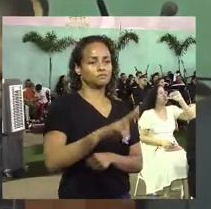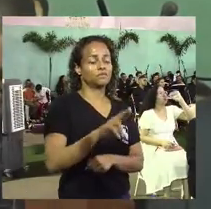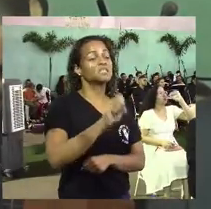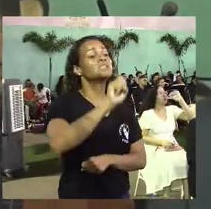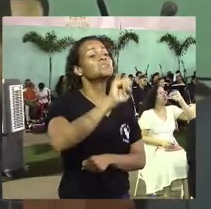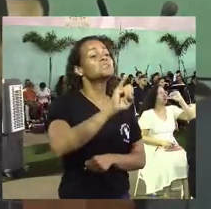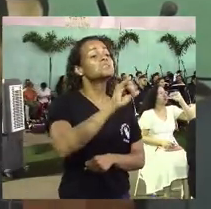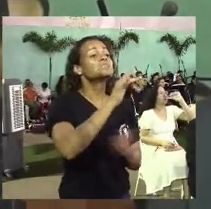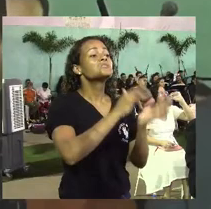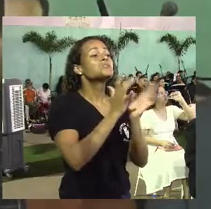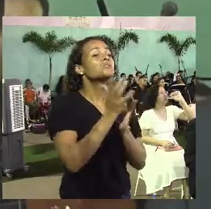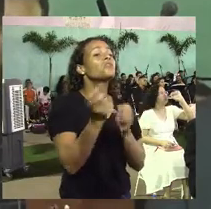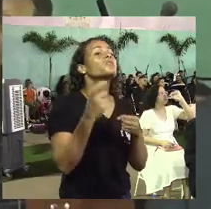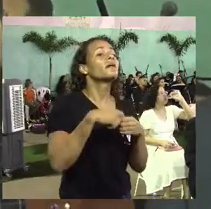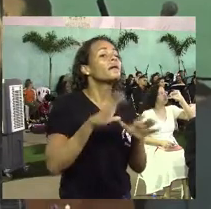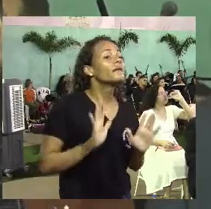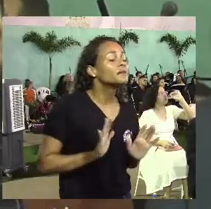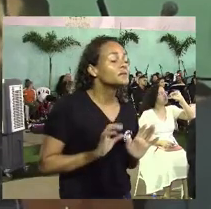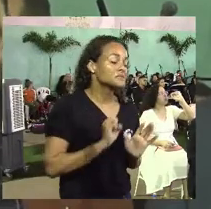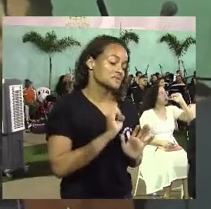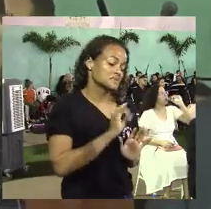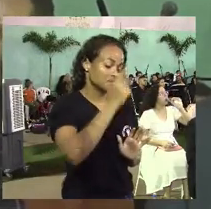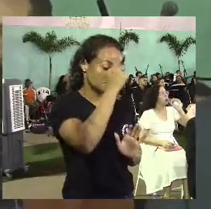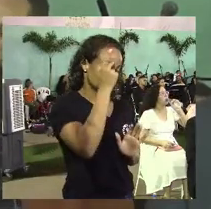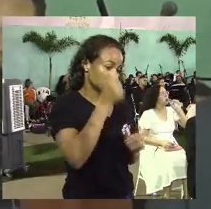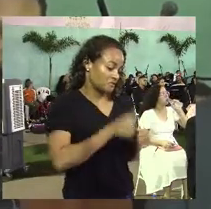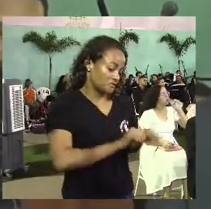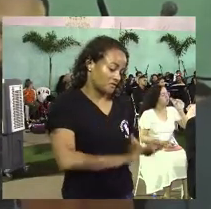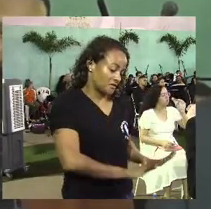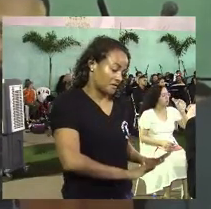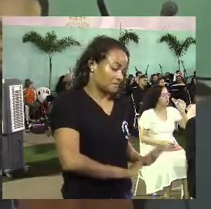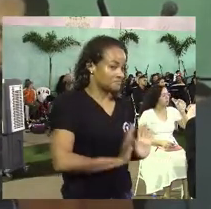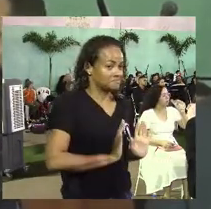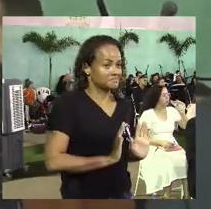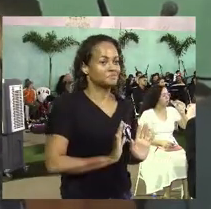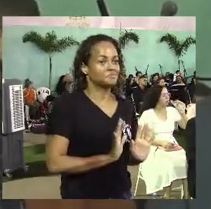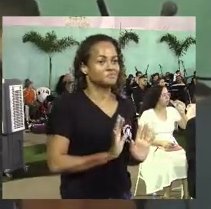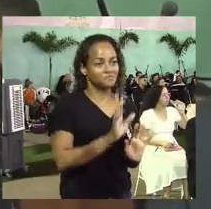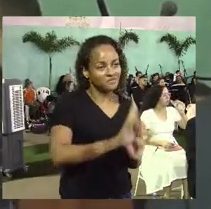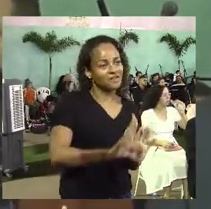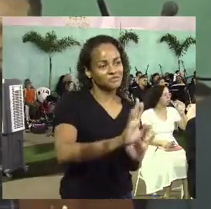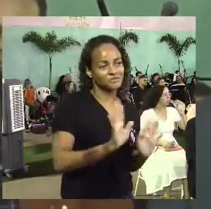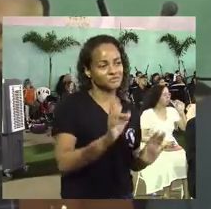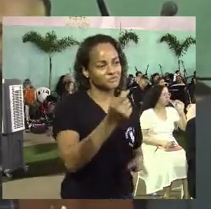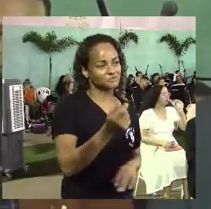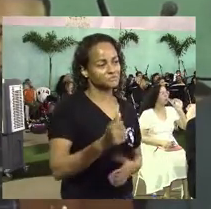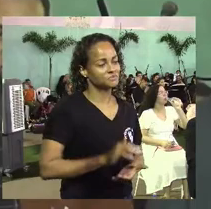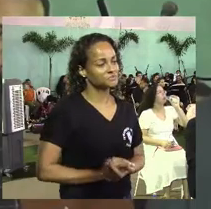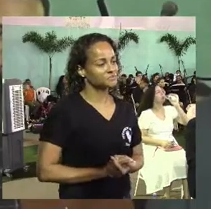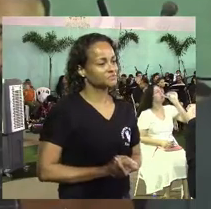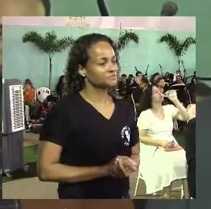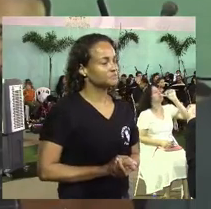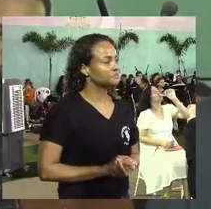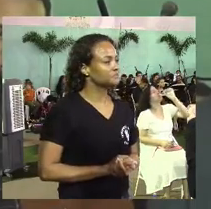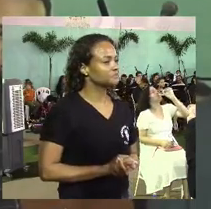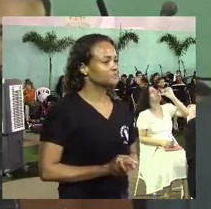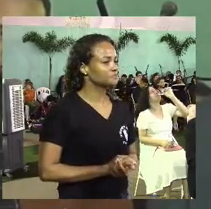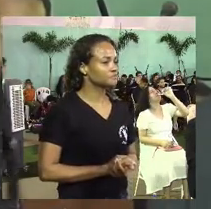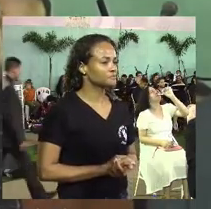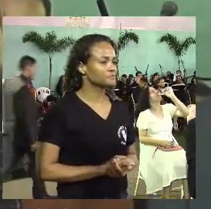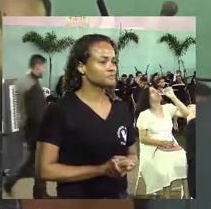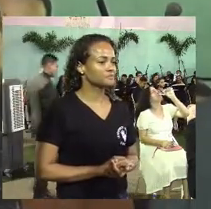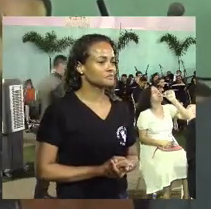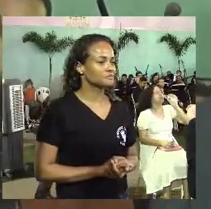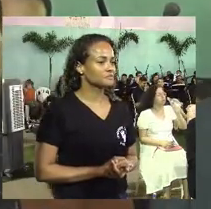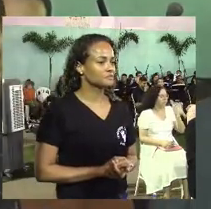ficar pode usar quem ficar tem a liberdade tomar direção desse trabalho e usar o que tiver em caixa para